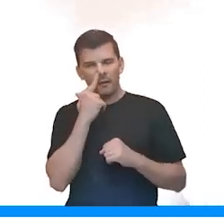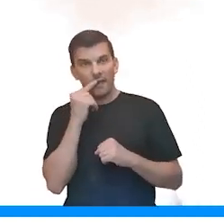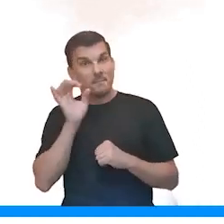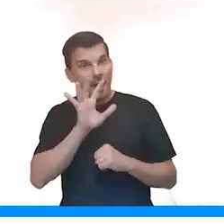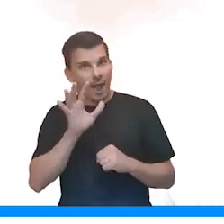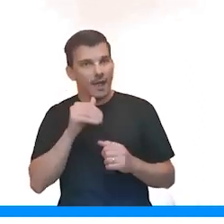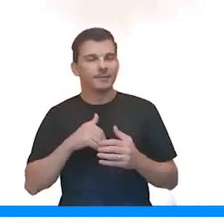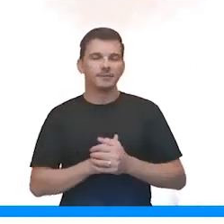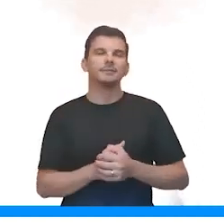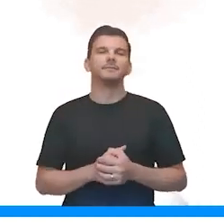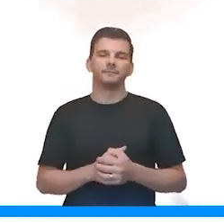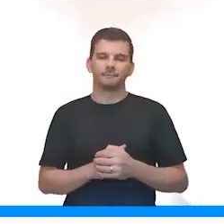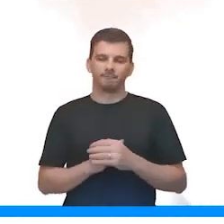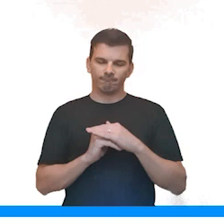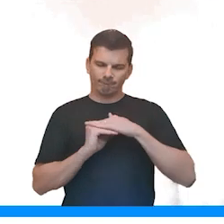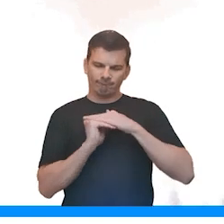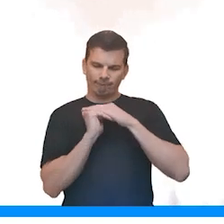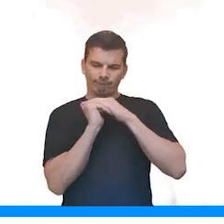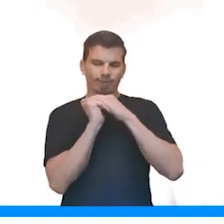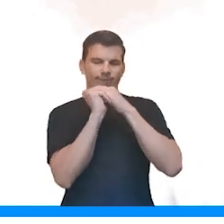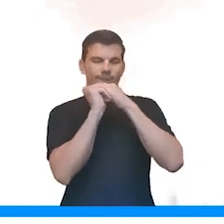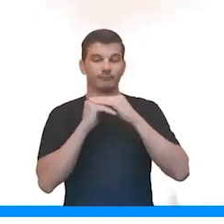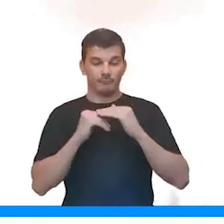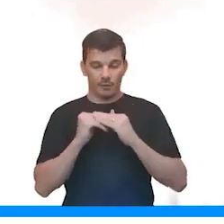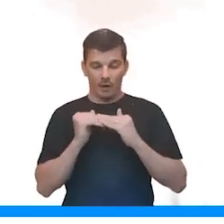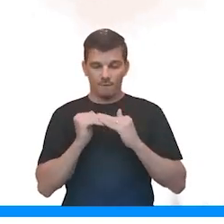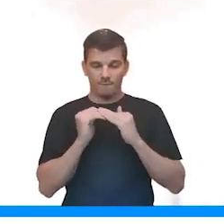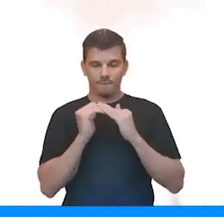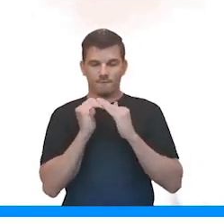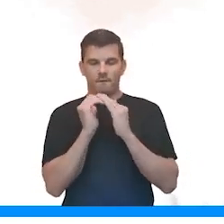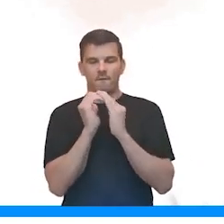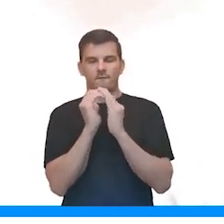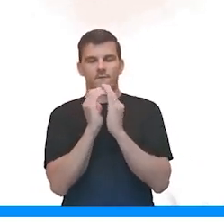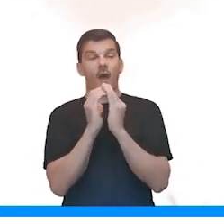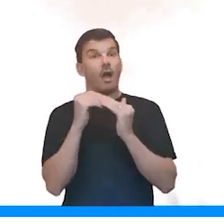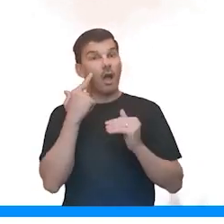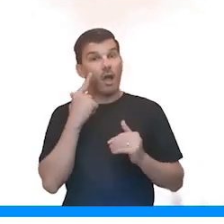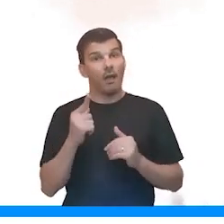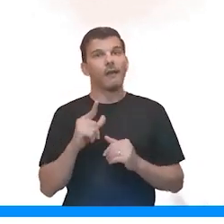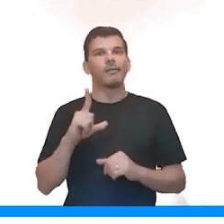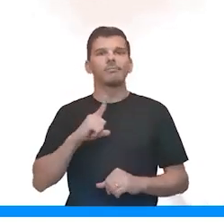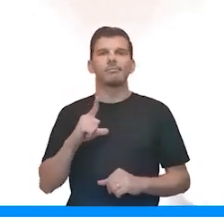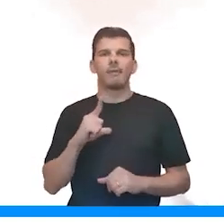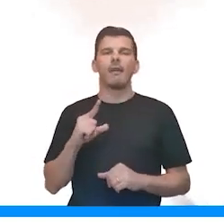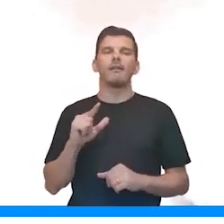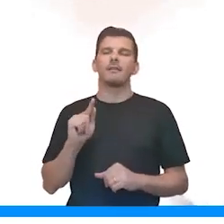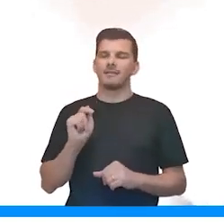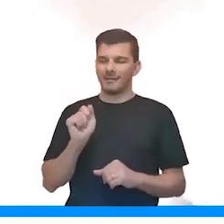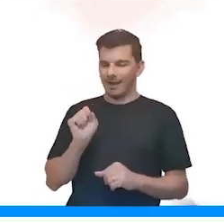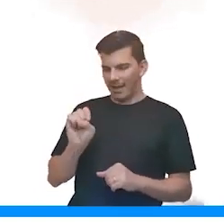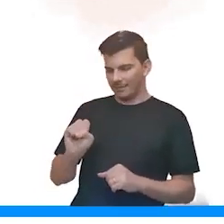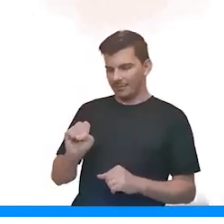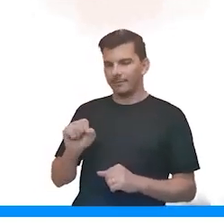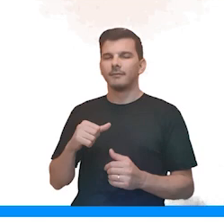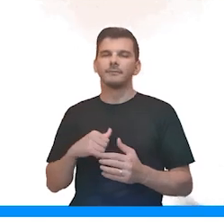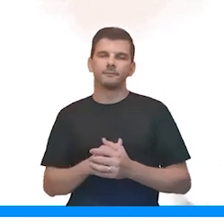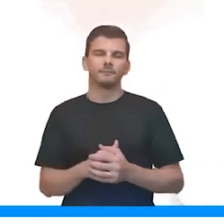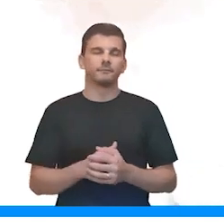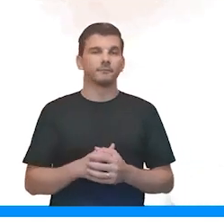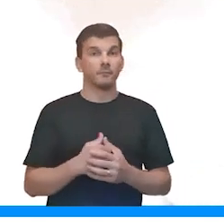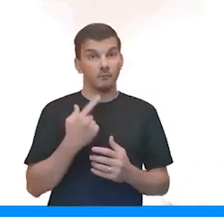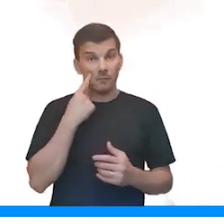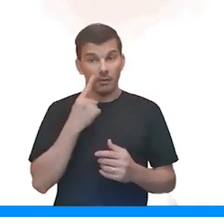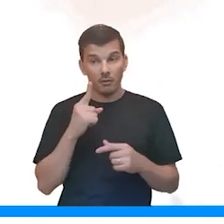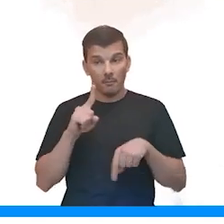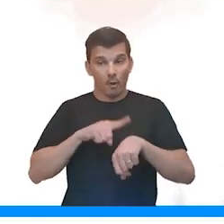gente aquece o gás, olha o que acontece, ó. Uou! O gás ele aumenta de volume. E eu falo que aí o gás, ele realizou um